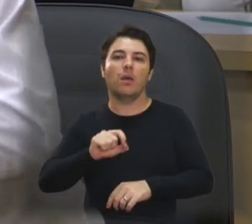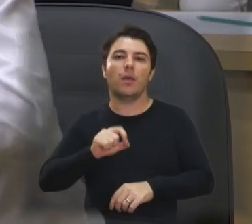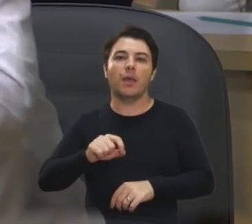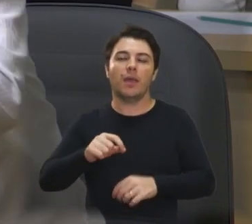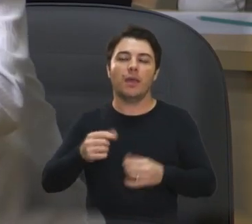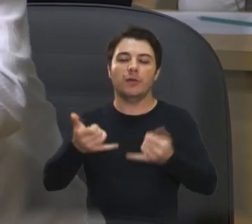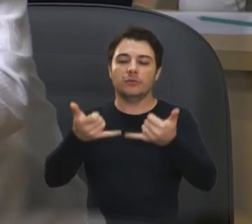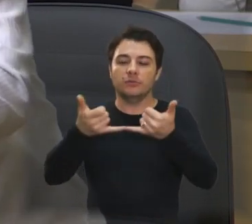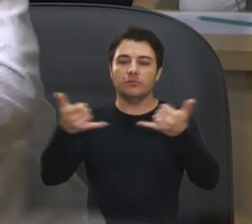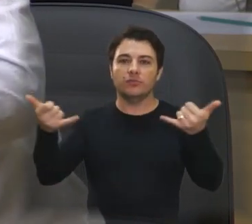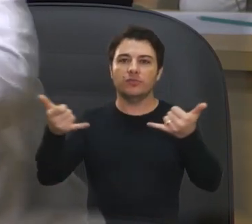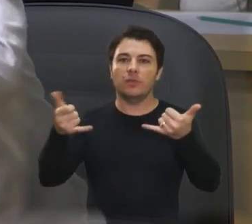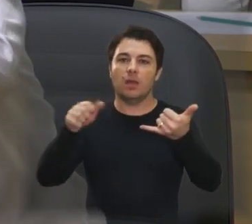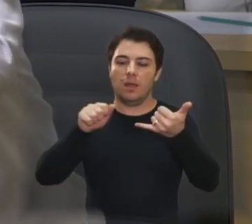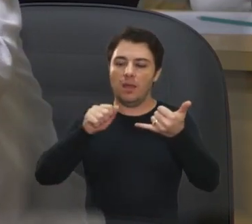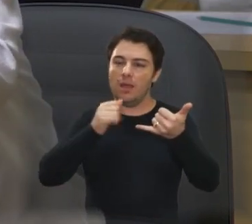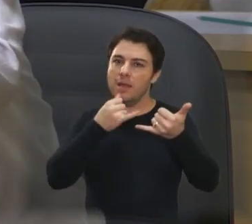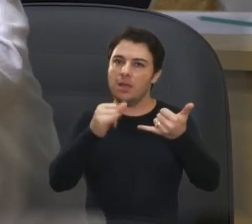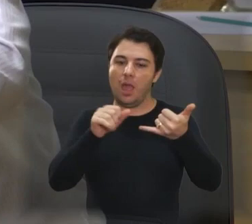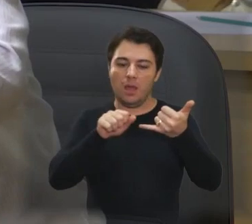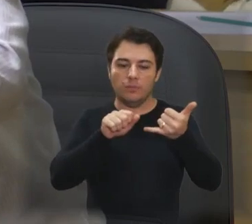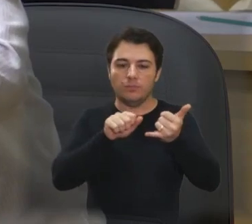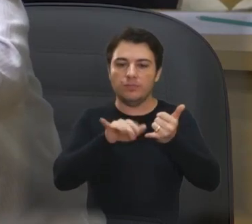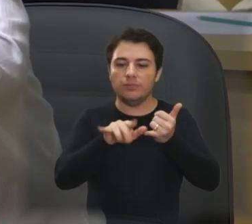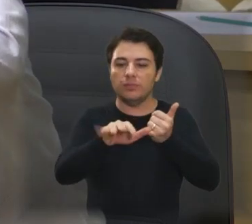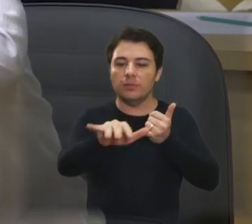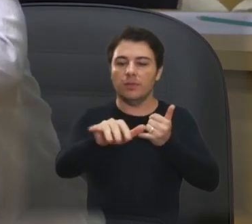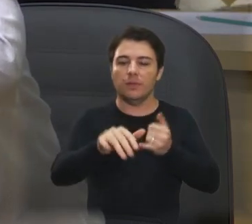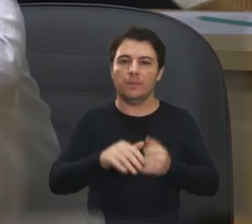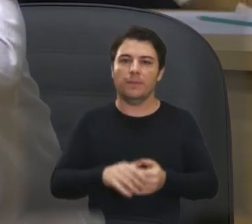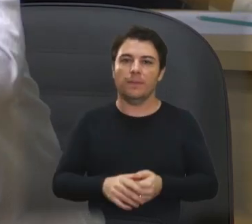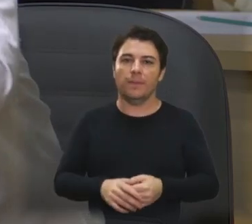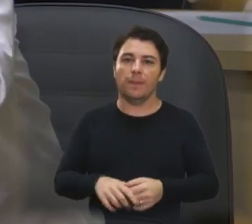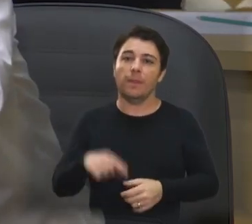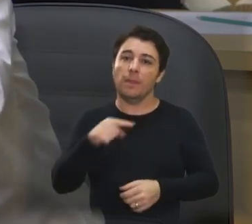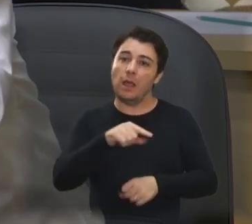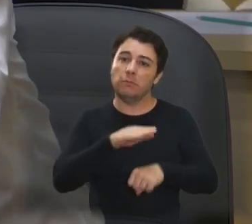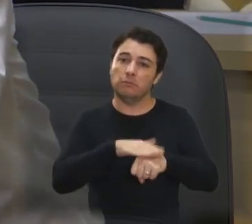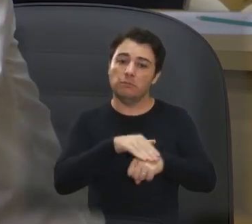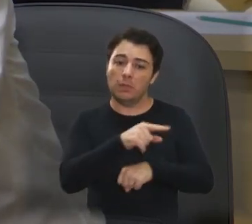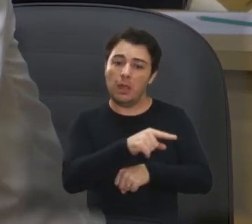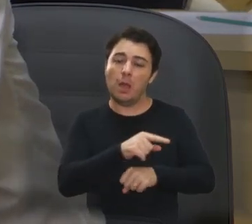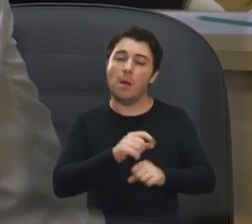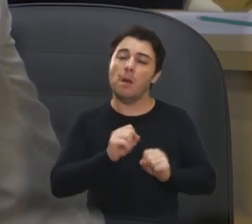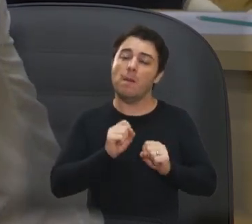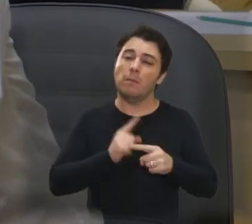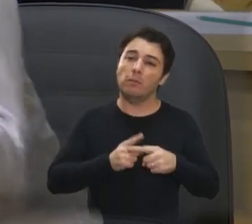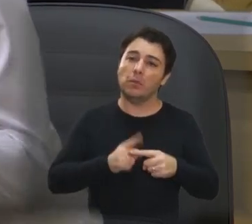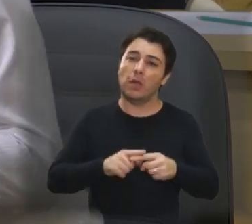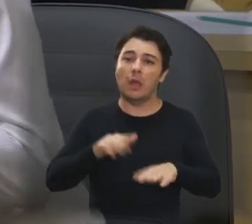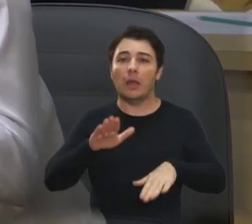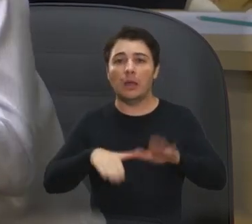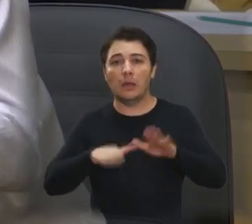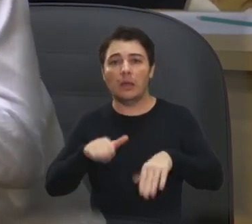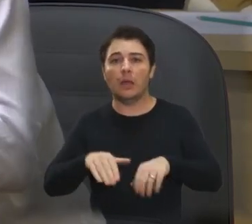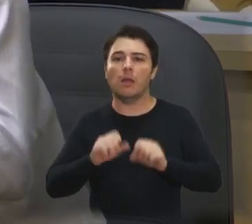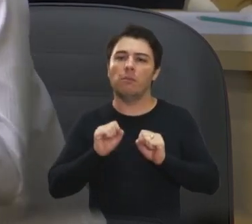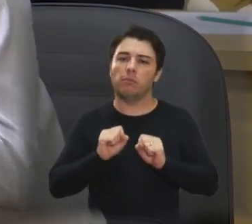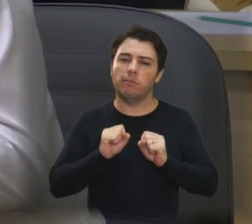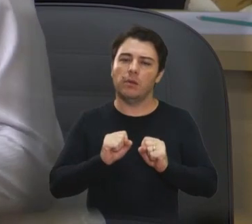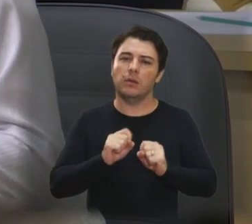é um outro setor tem uma gerência responsável para isso que tem algumas coisas que pode ser